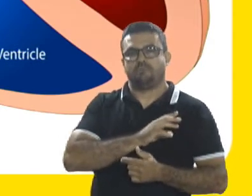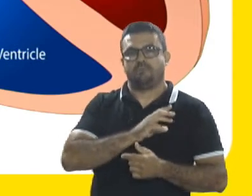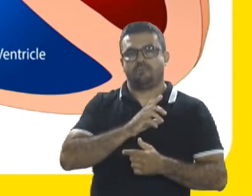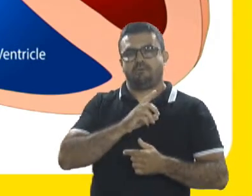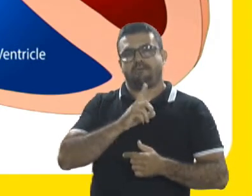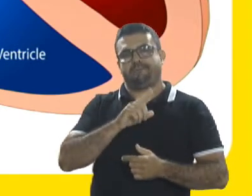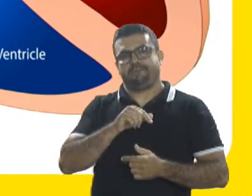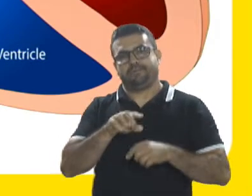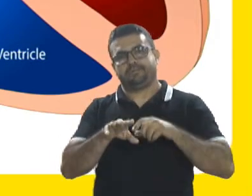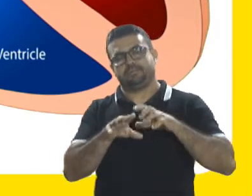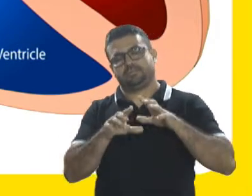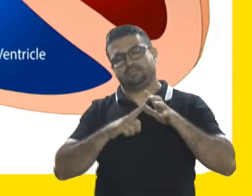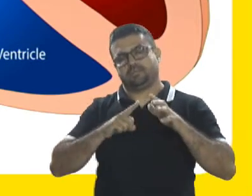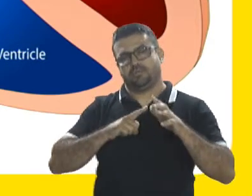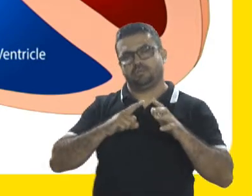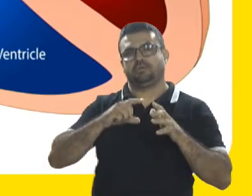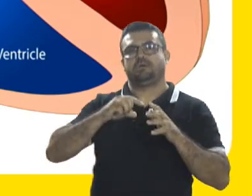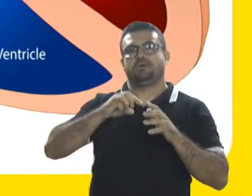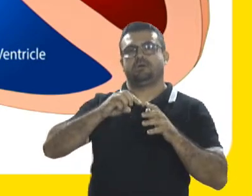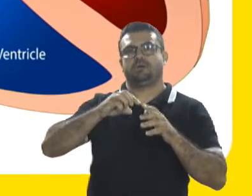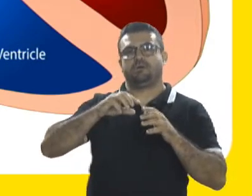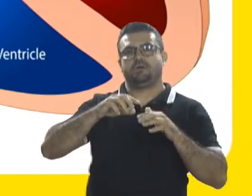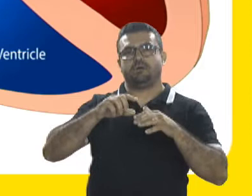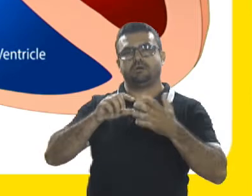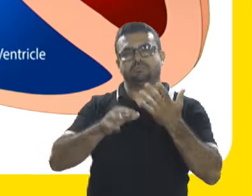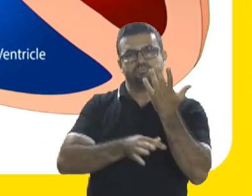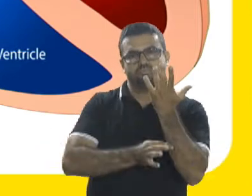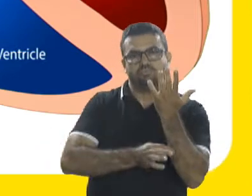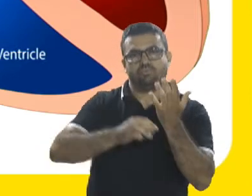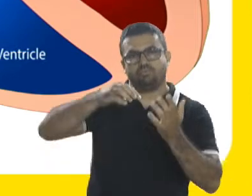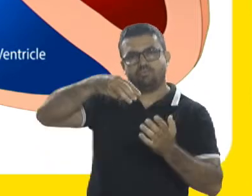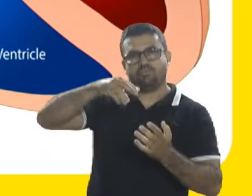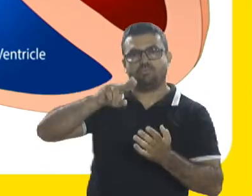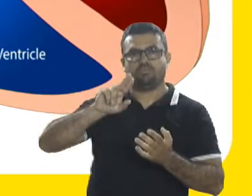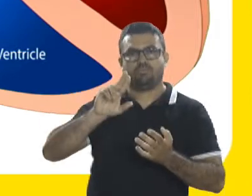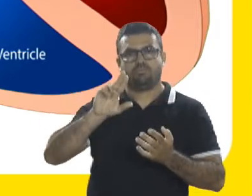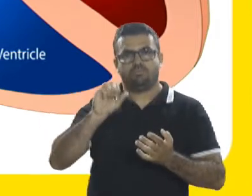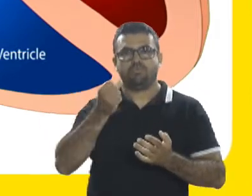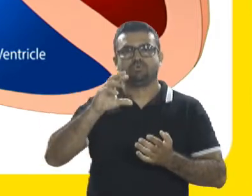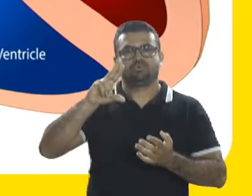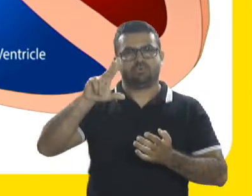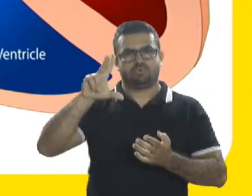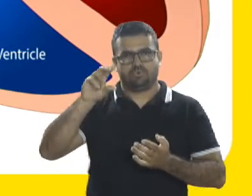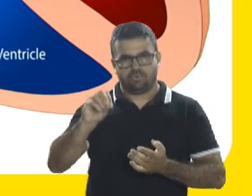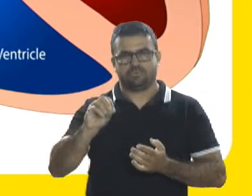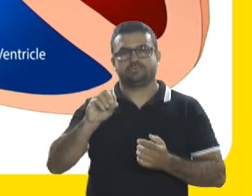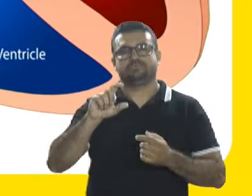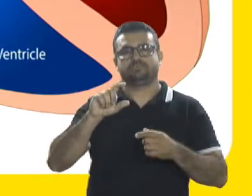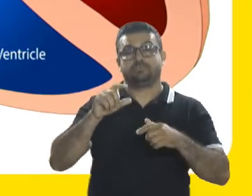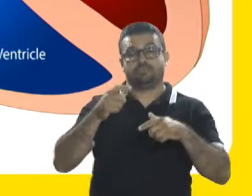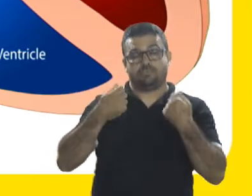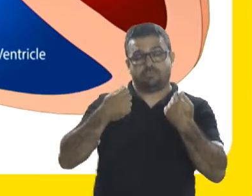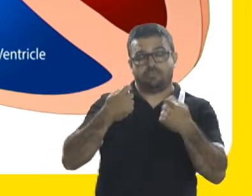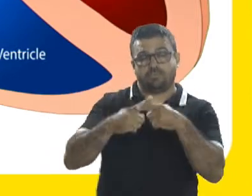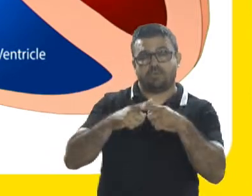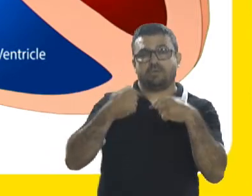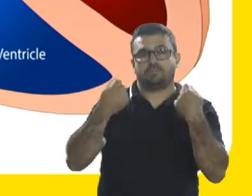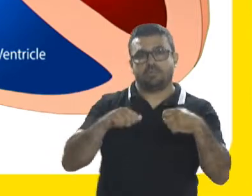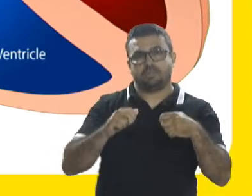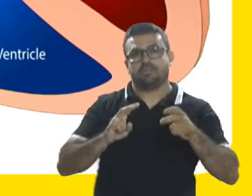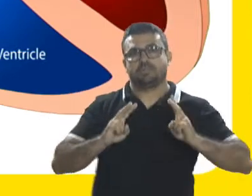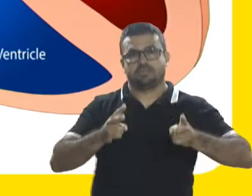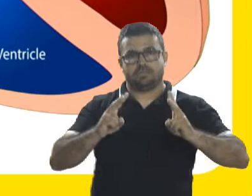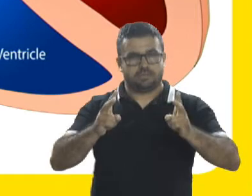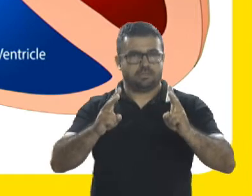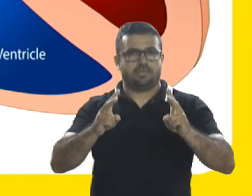um músculo, né? Porque ele tem que ficar ali contraindo, sempre contraindo e relaxando para poder bombear todo esse sangue no